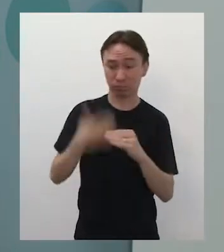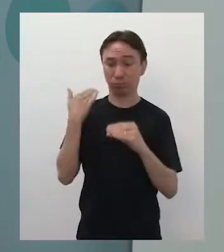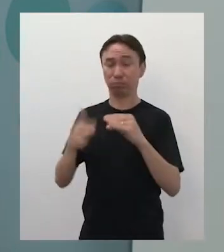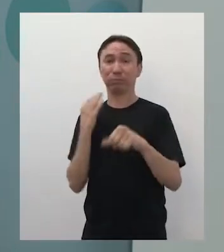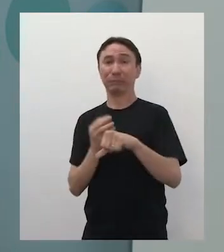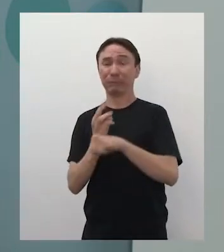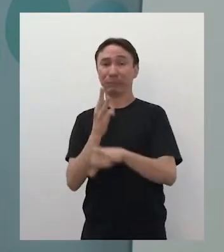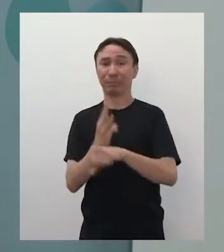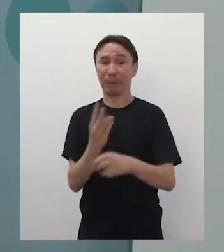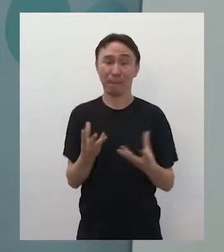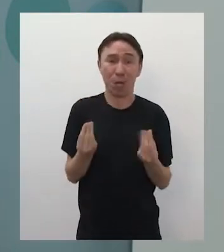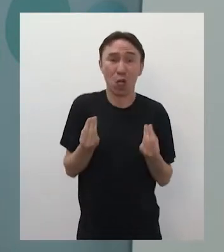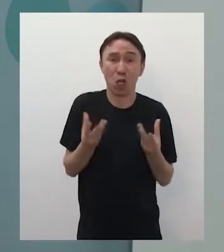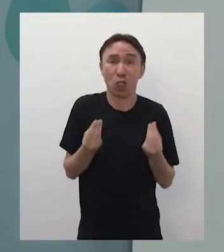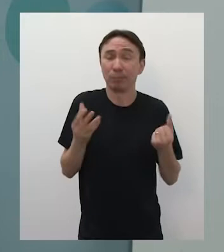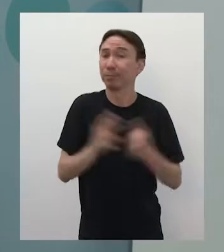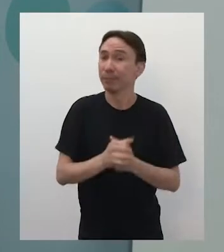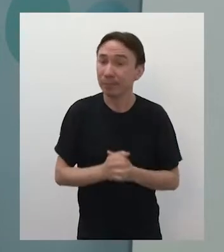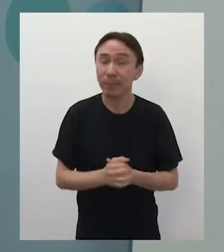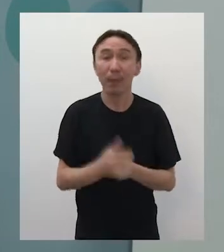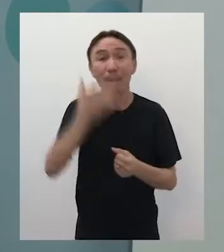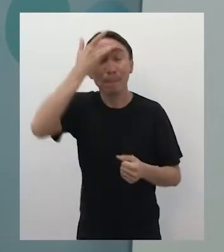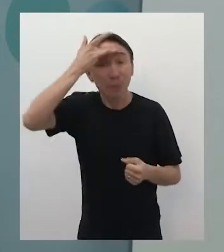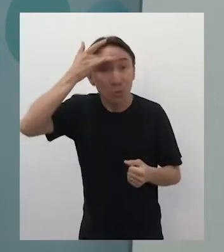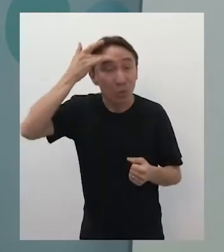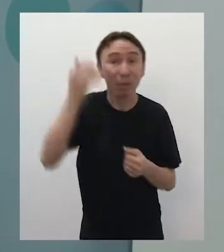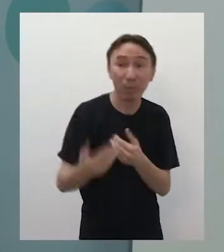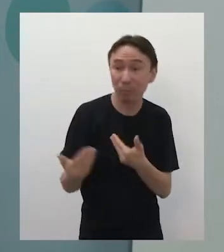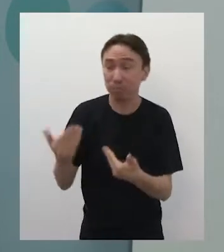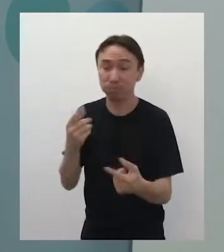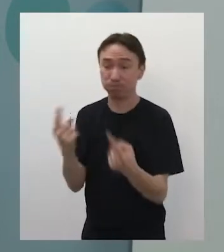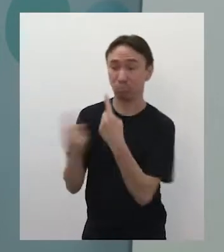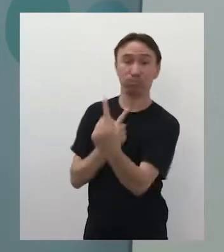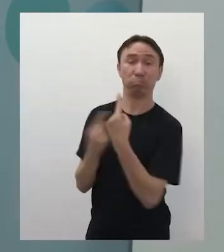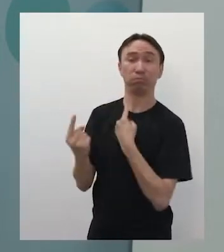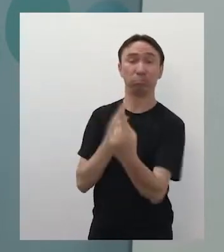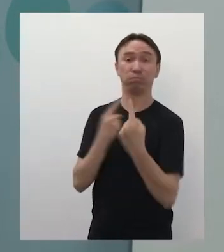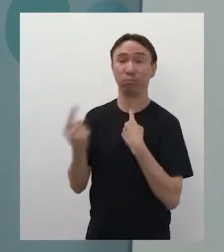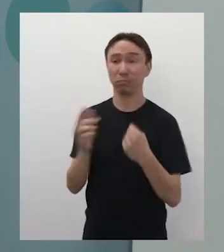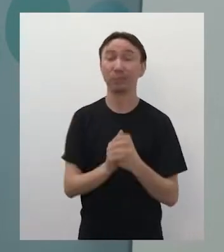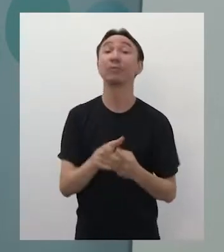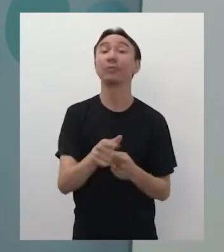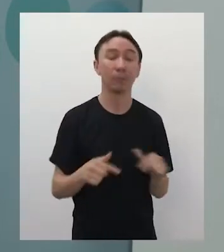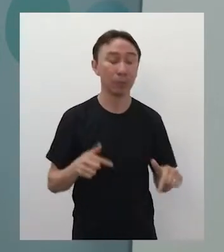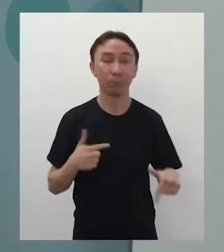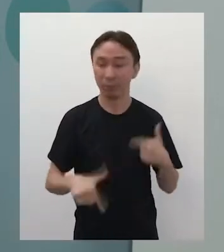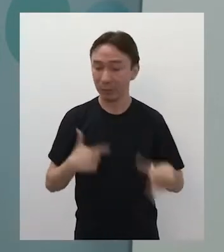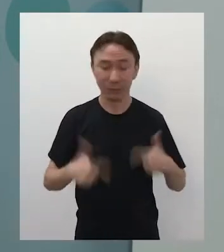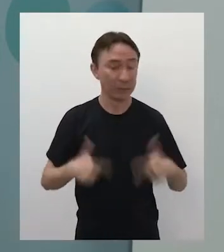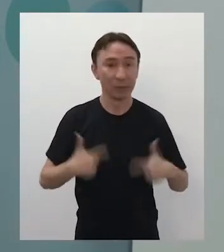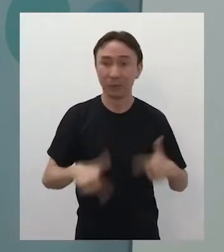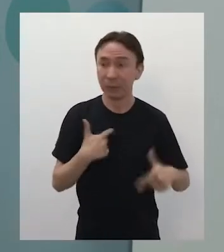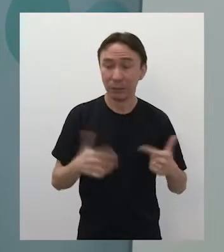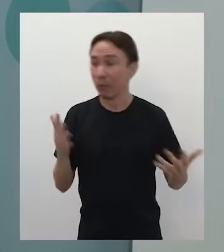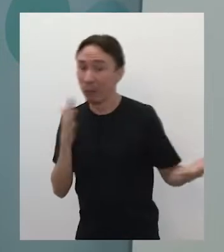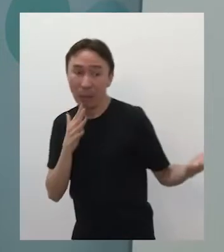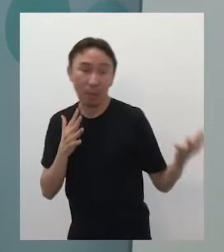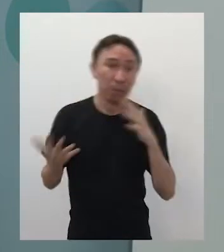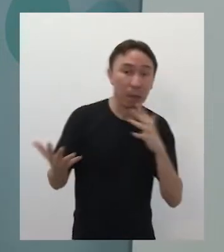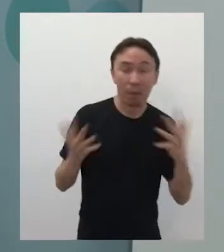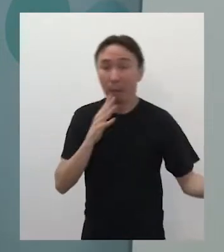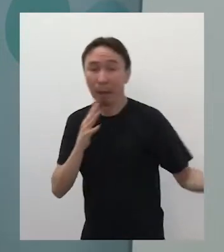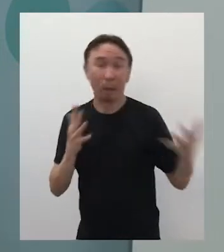uso contínuo que não pode faltar de jeito nenhum. No trabalho, e-mail que não para de chegar, telefone que